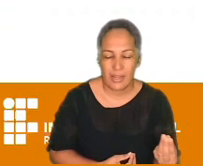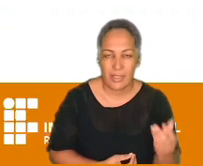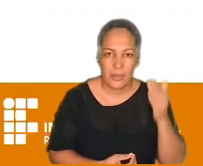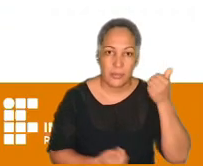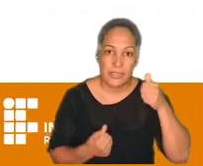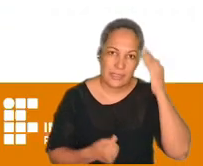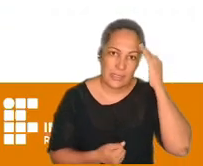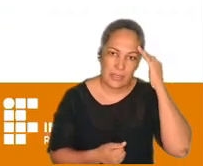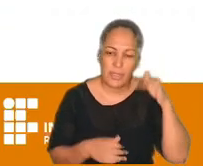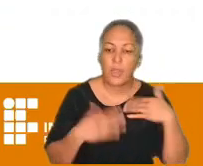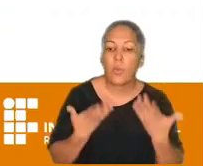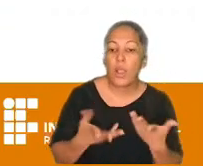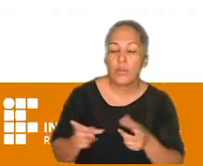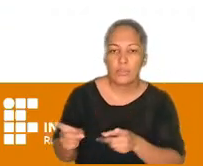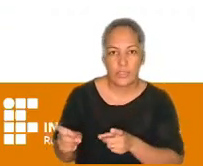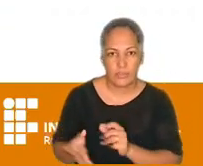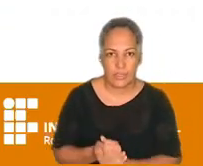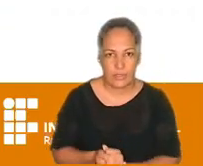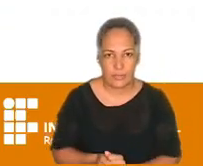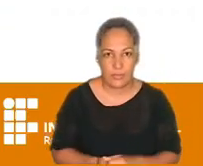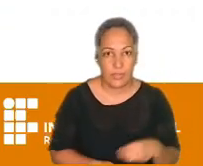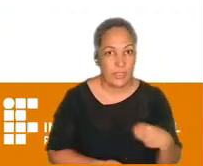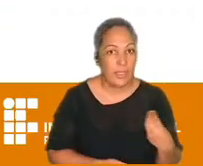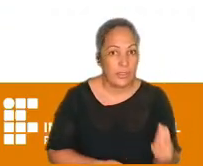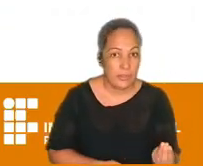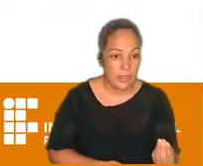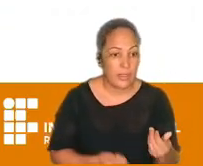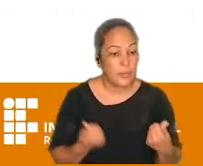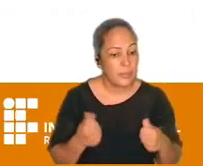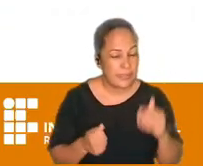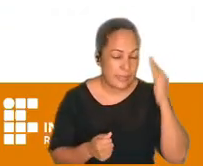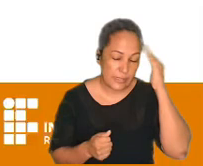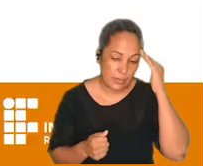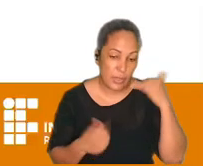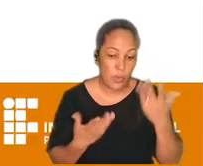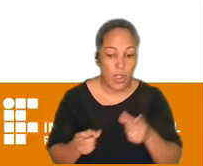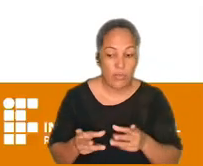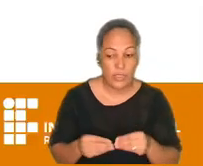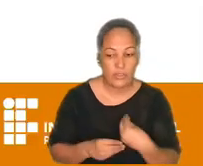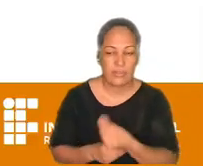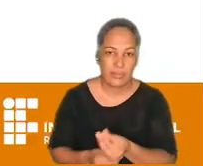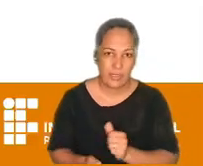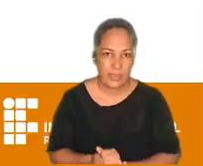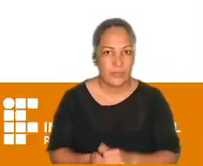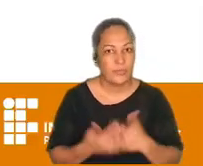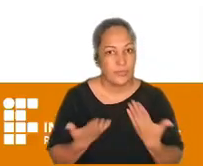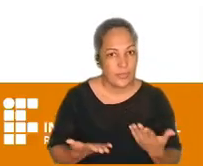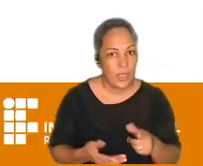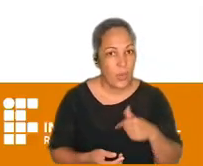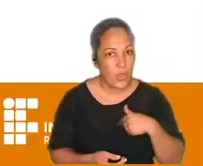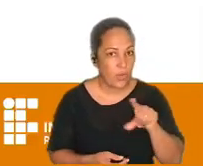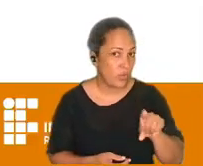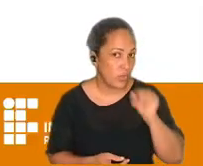identificar qual é a venda, não é verdade? A entrega precisa identificar de qual venda ela está entregando. Então,